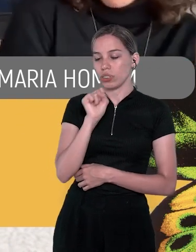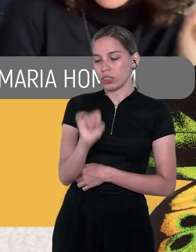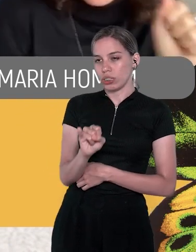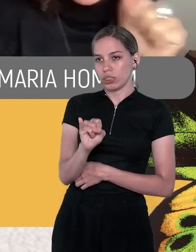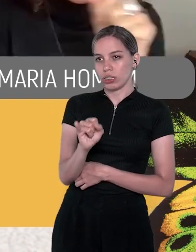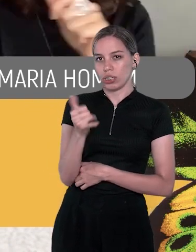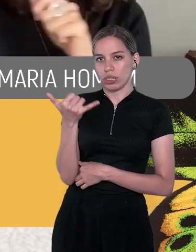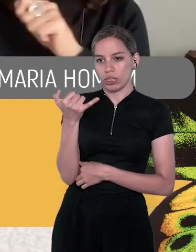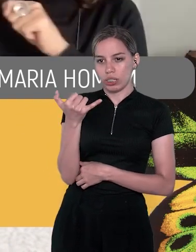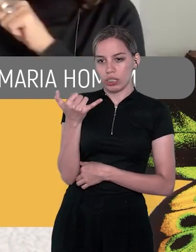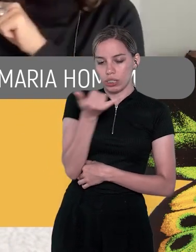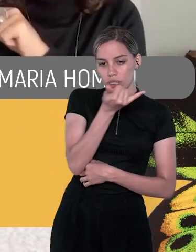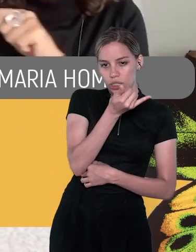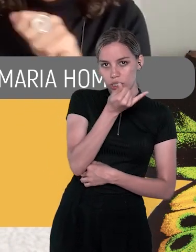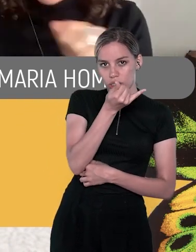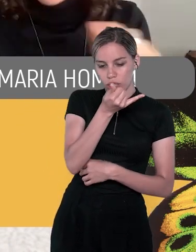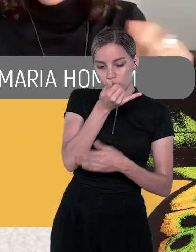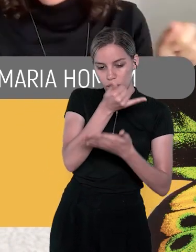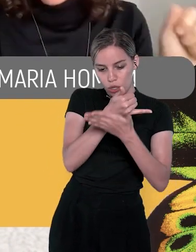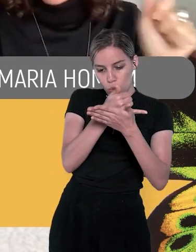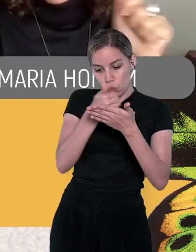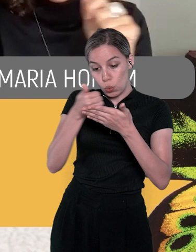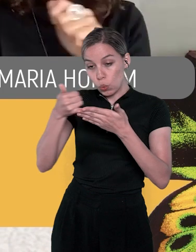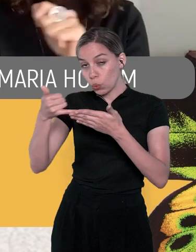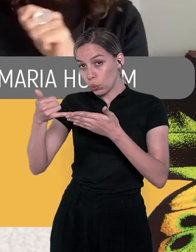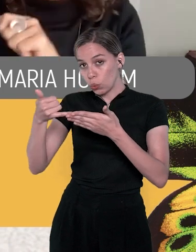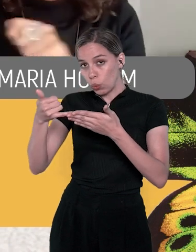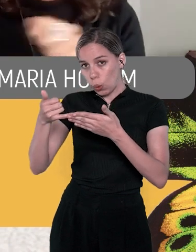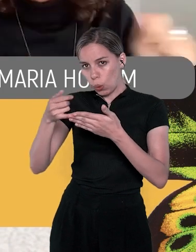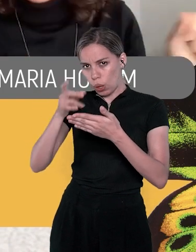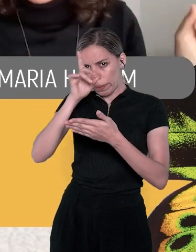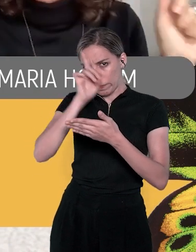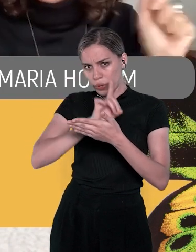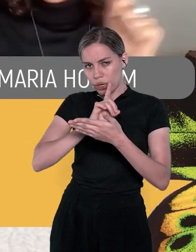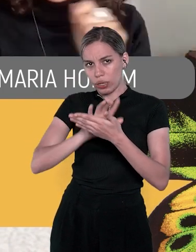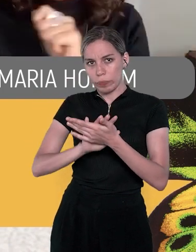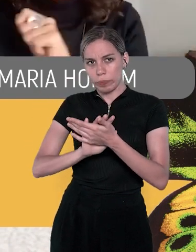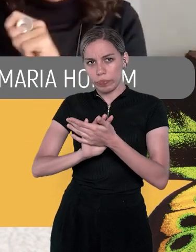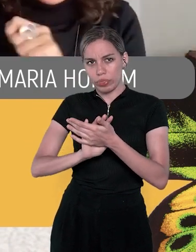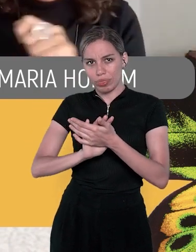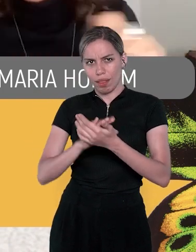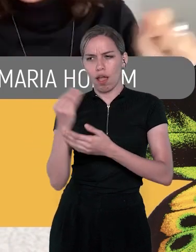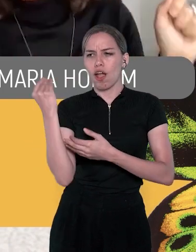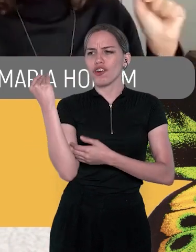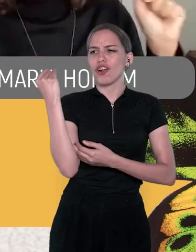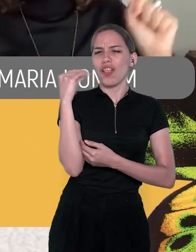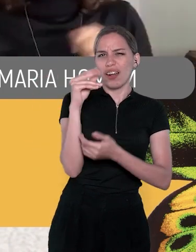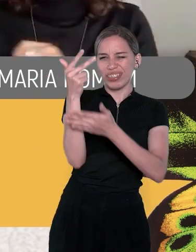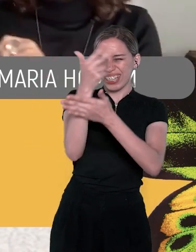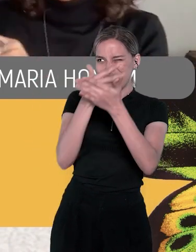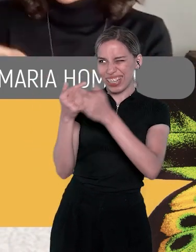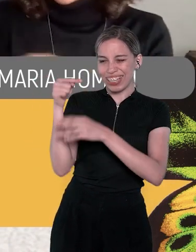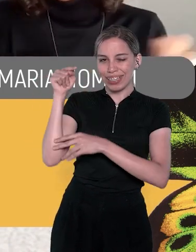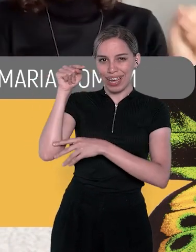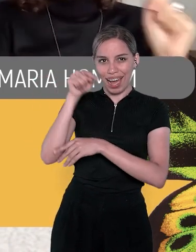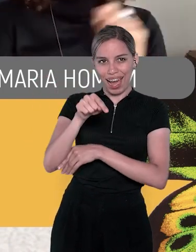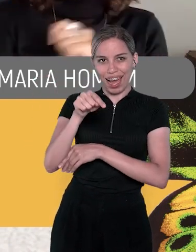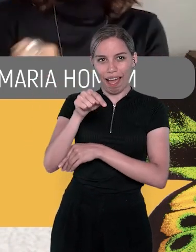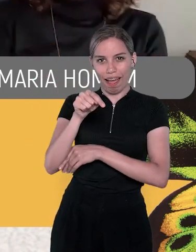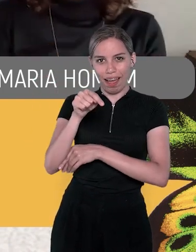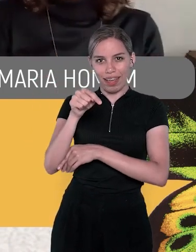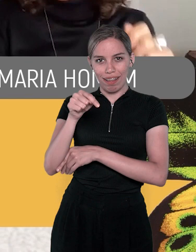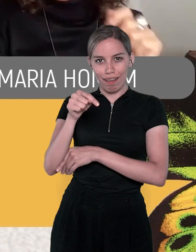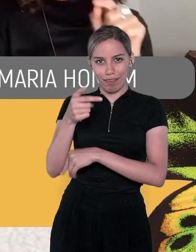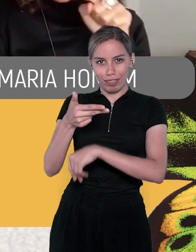canetinha amarela, eu sublinharia agora, viu, Afonso? Ó, fica a dica, põe um lettering aqui no vídeo, faz